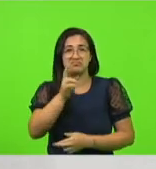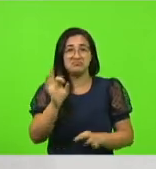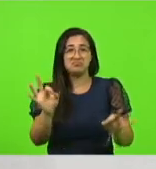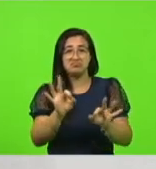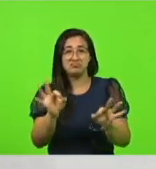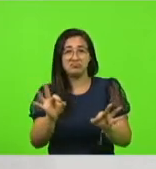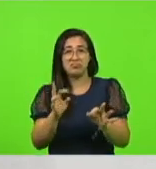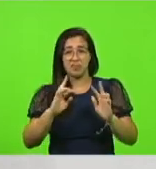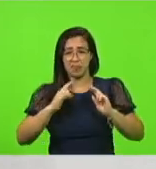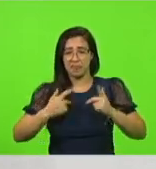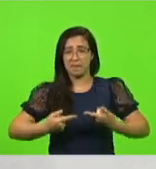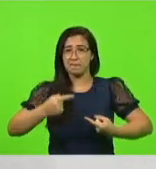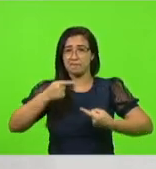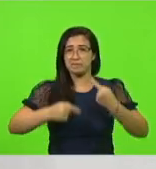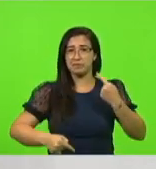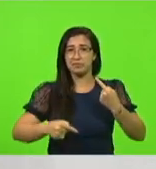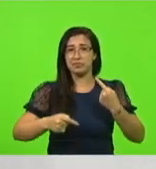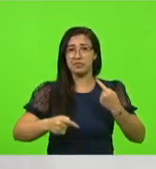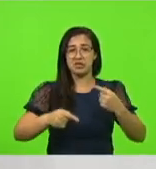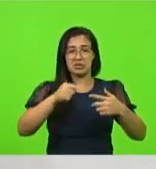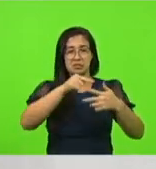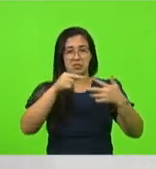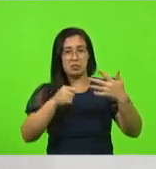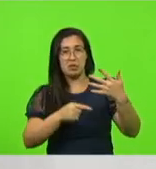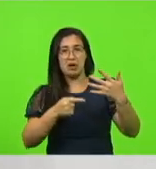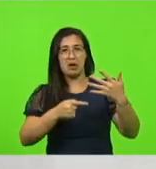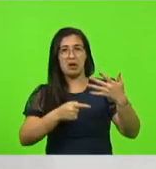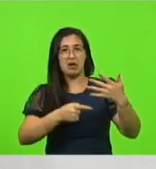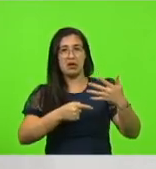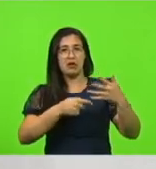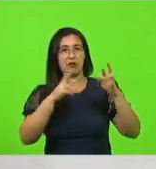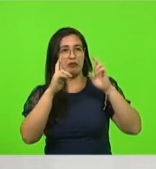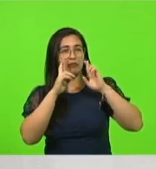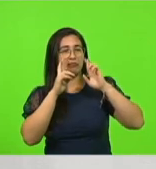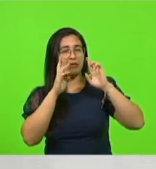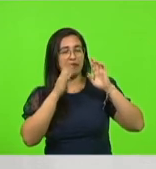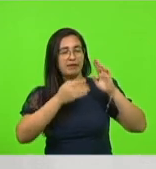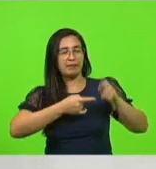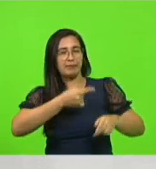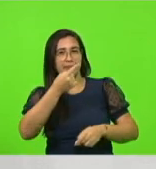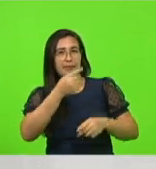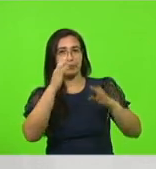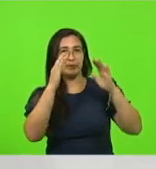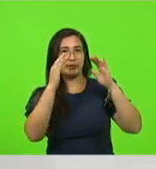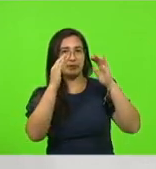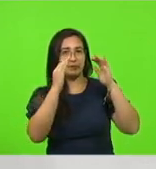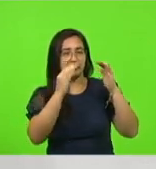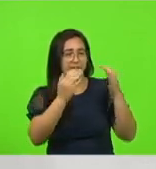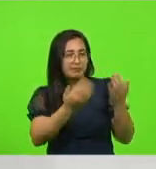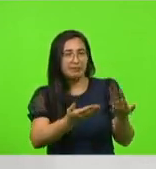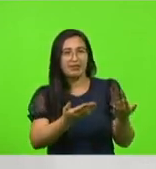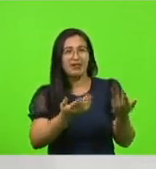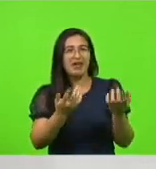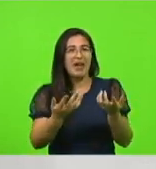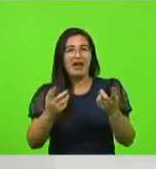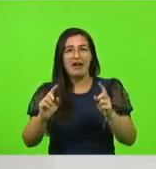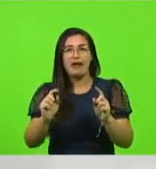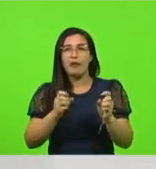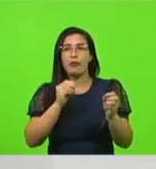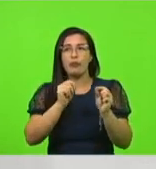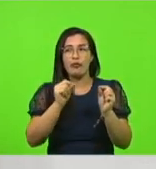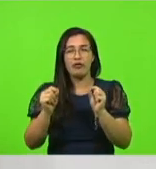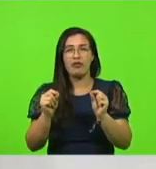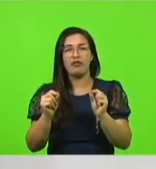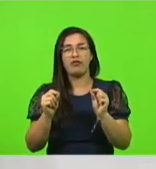as prioridades erradas. Estão preocupados muito mais em se defender do que atender a